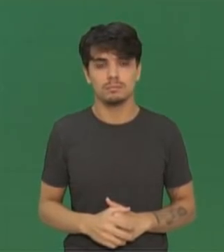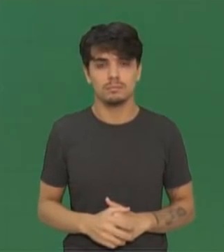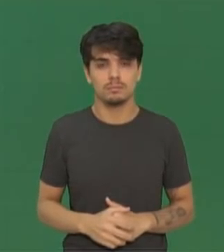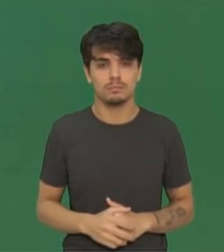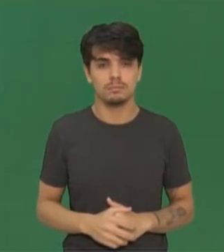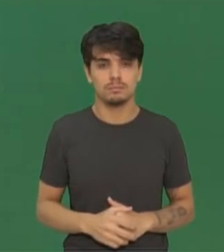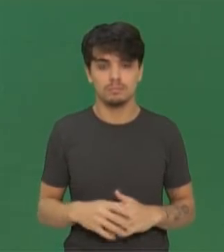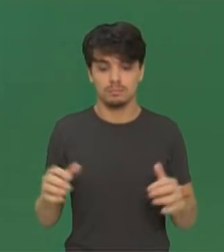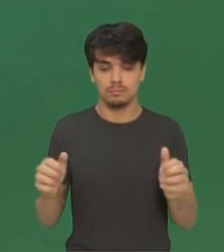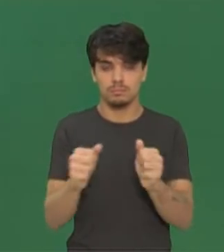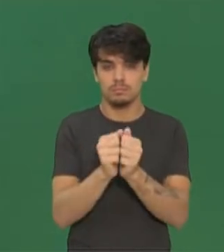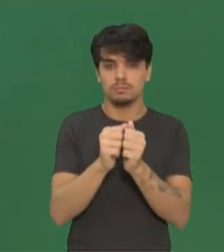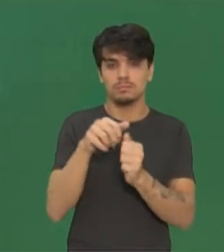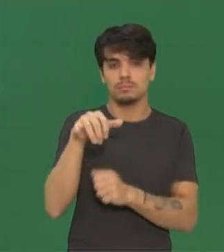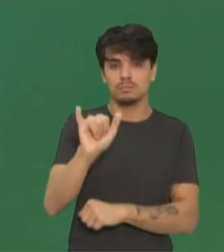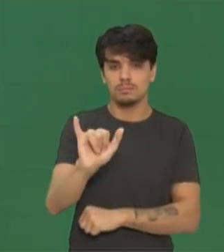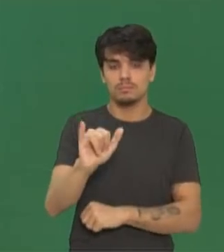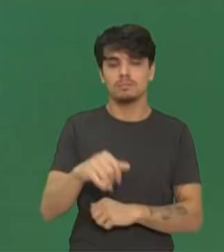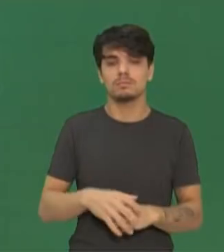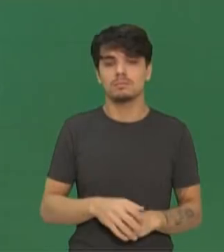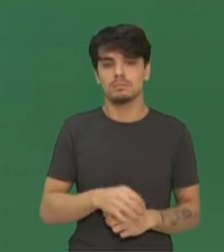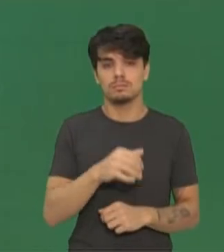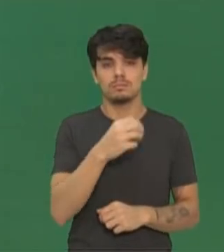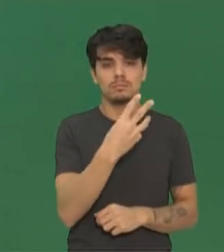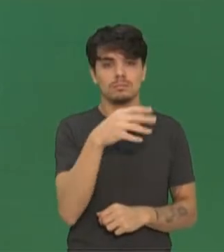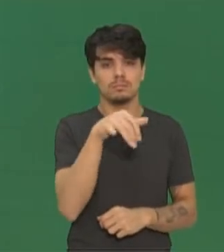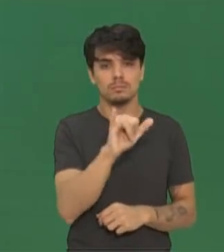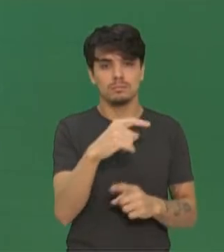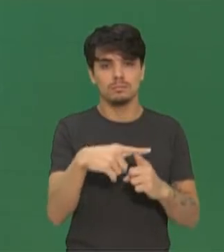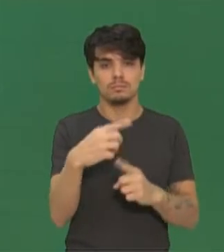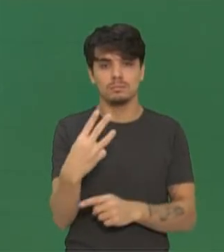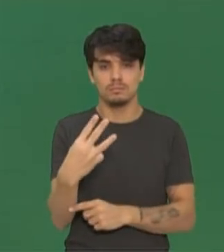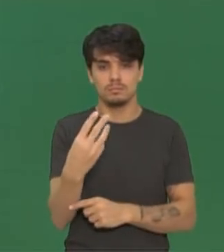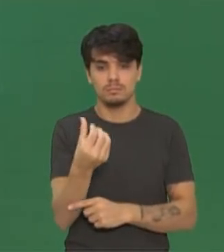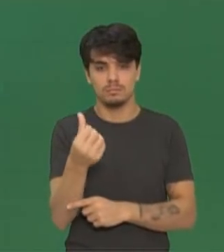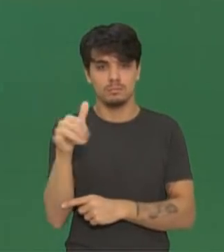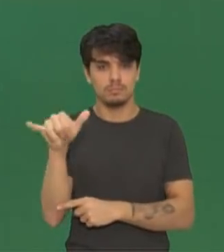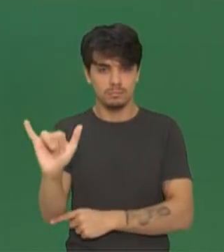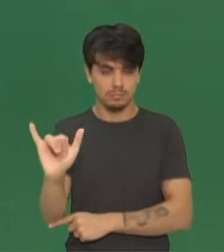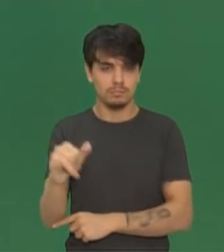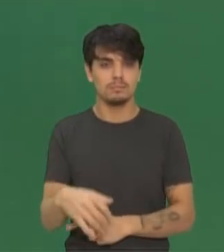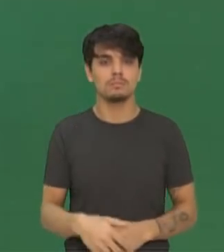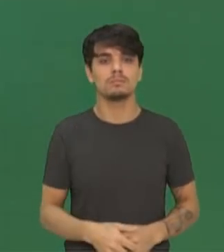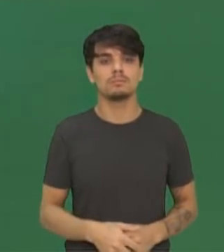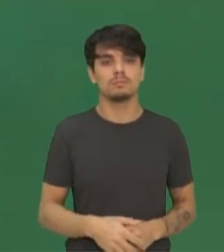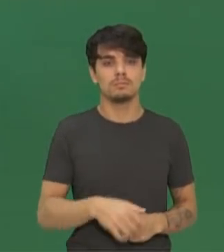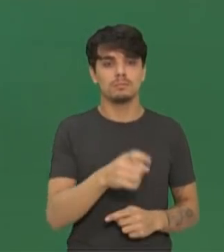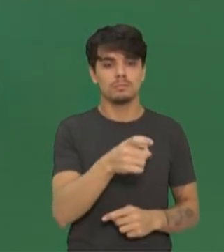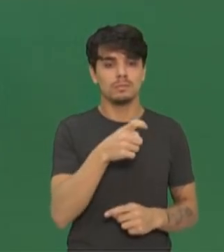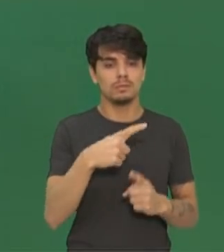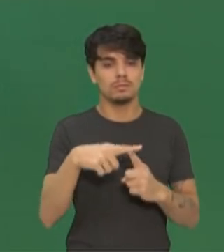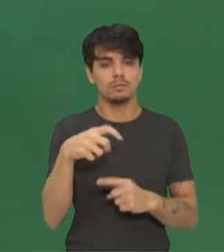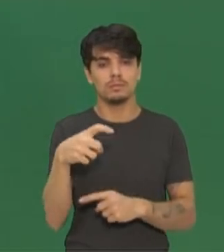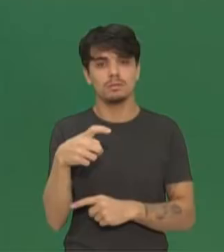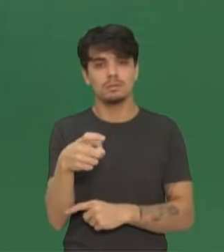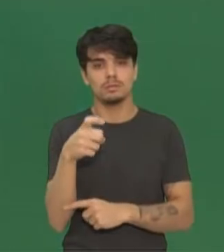os y's, 3y mais 3, 6y, x mais